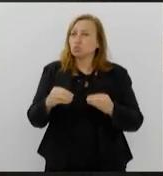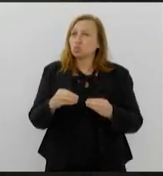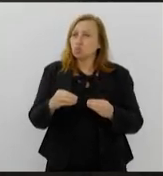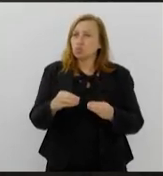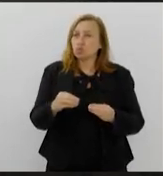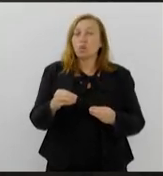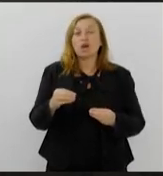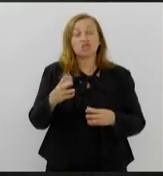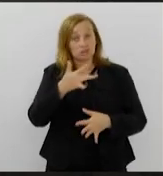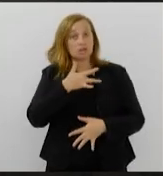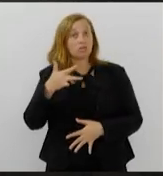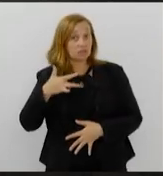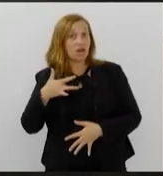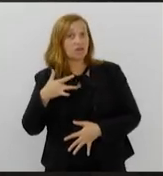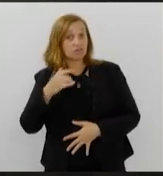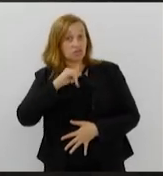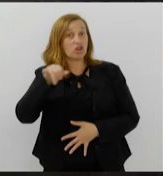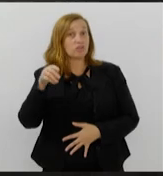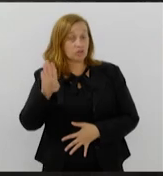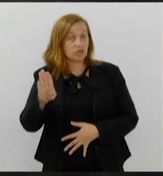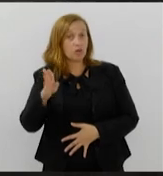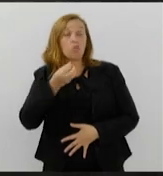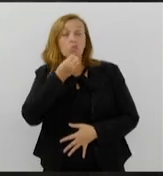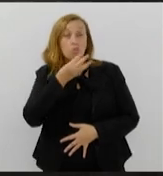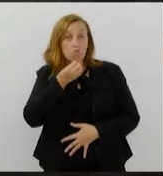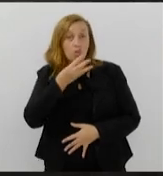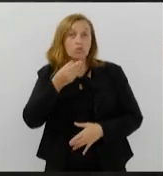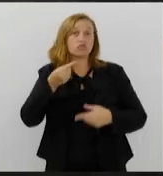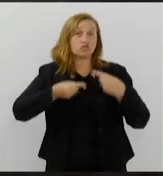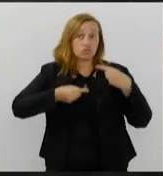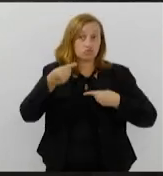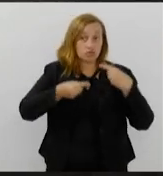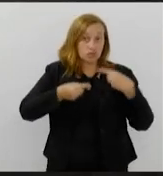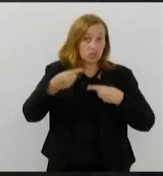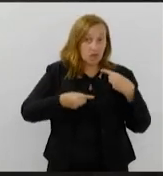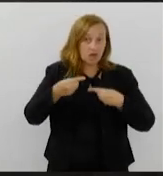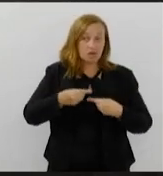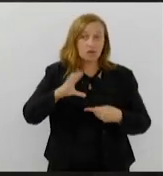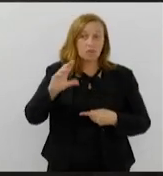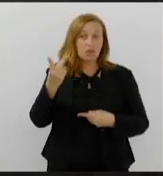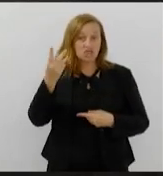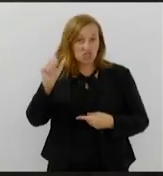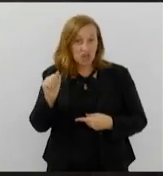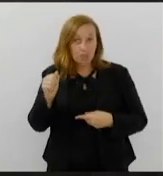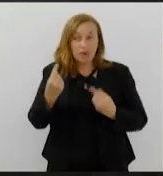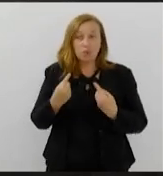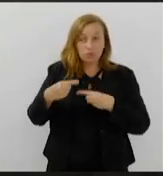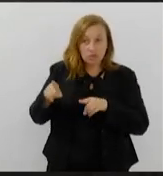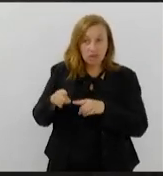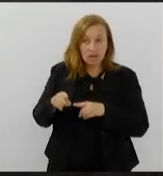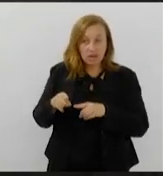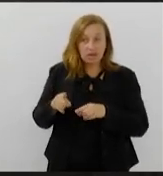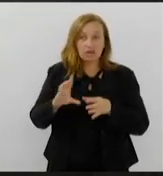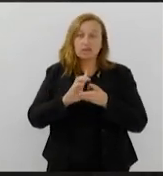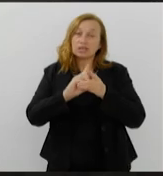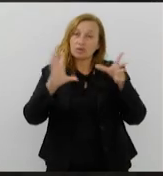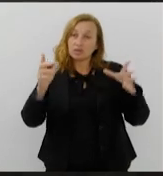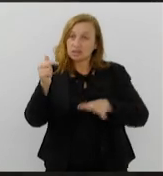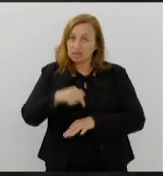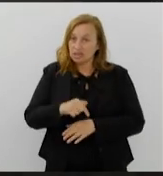até salutar, Jair, o bom embate, uma chapa contrária, isso faz com que aqueça a